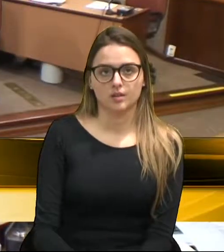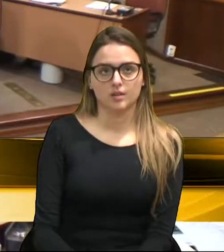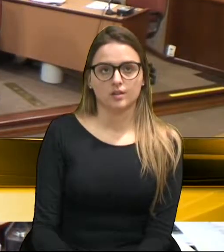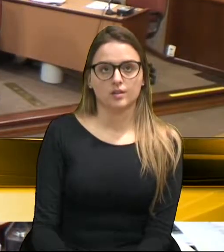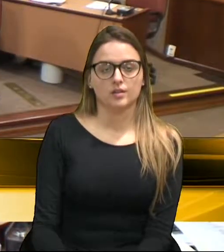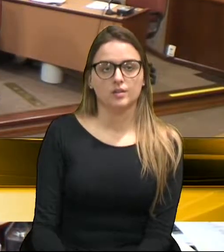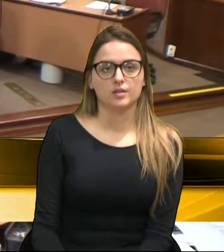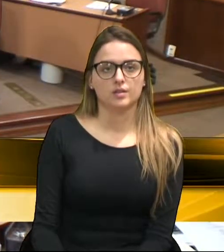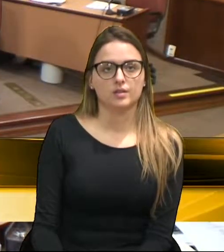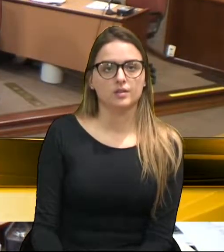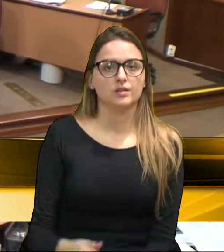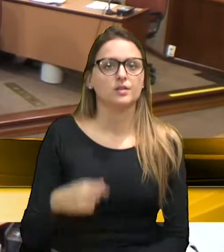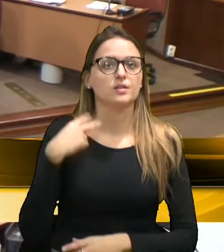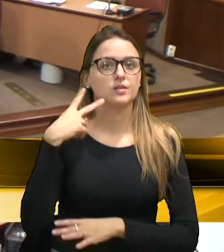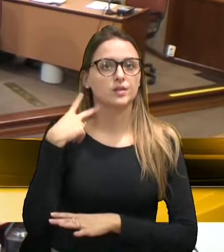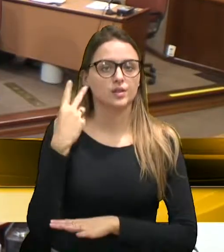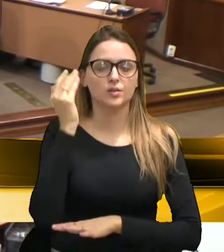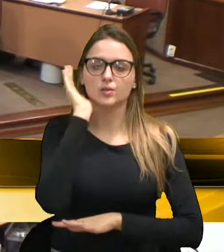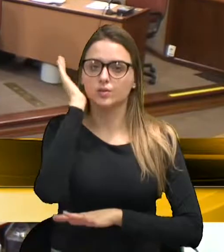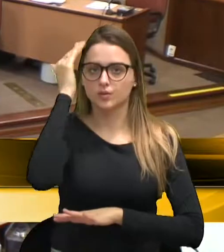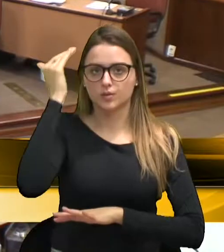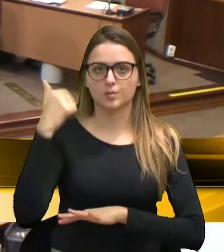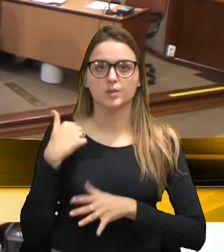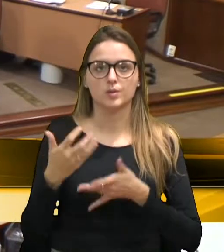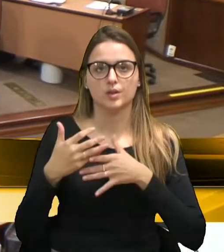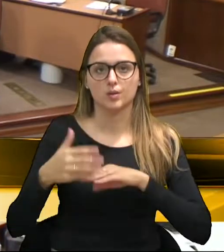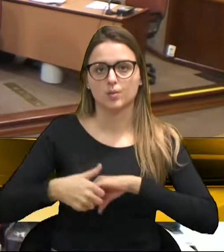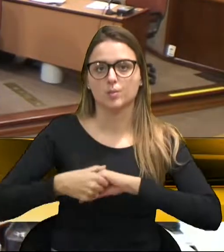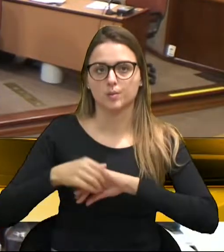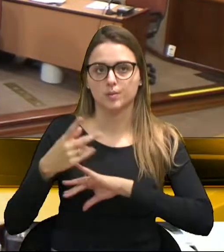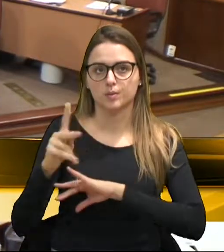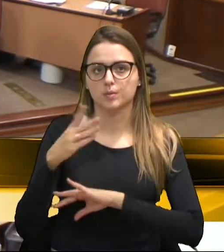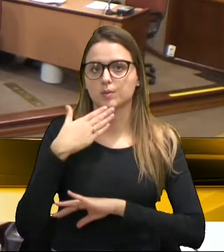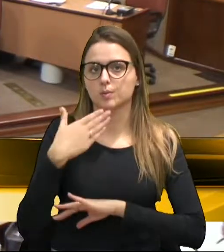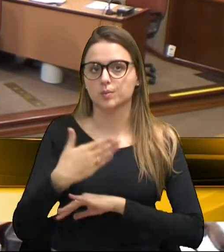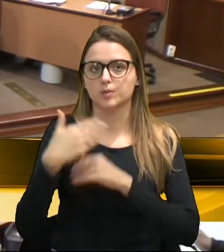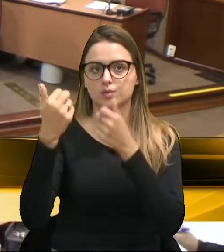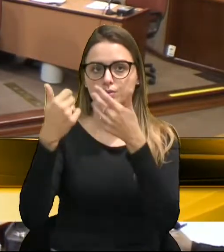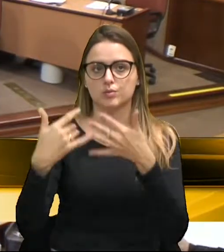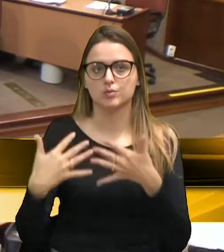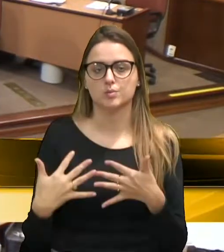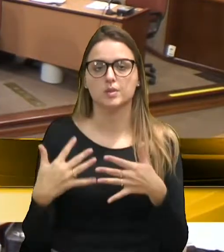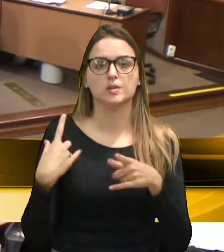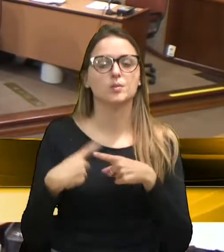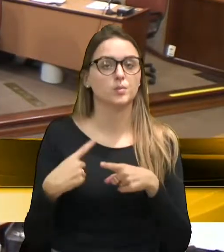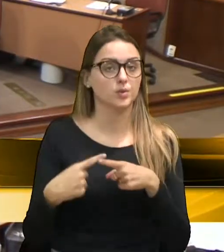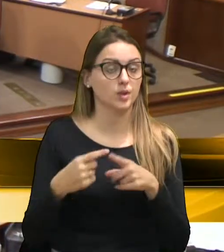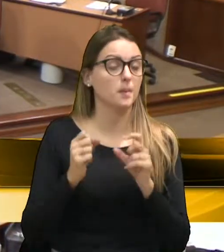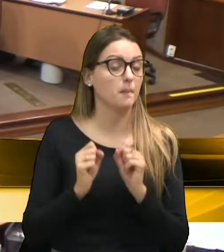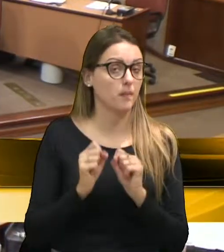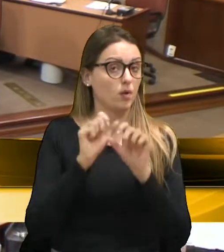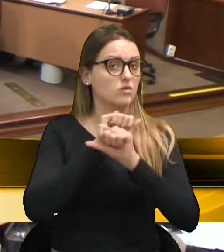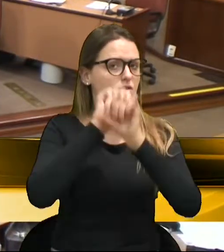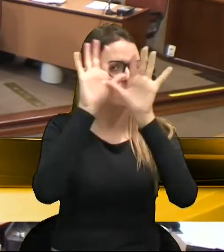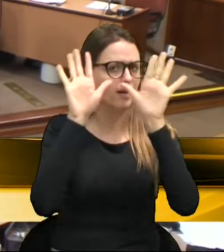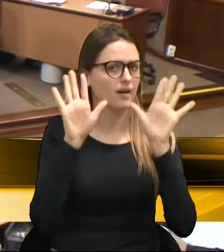Vereador Felipe Grêmio Maier, quero lhe cumprimentar por esse pedido de informações, porque ele poderá